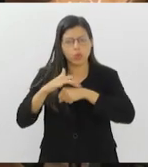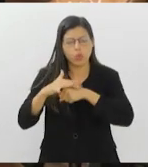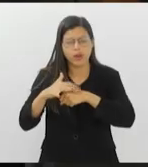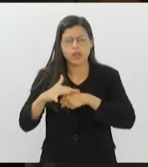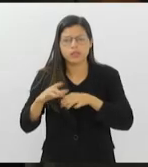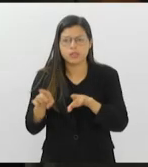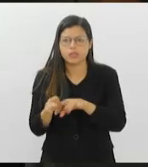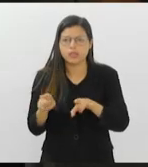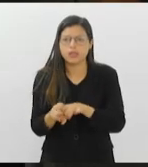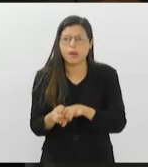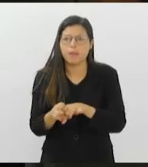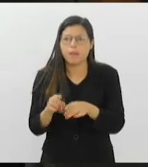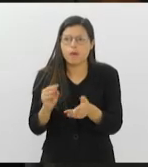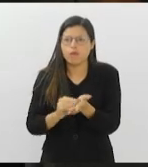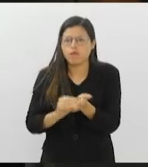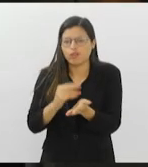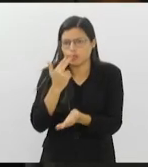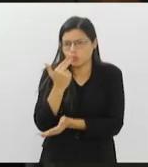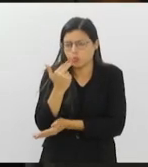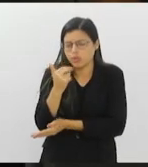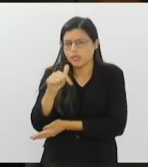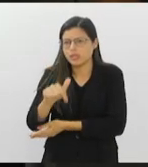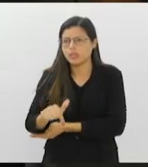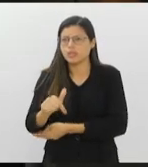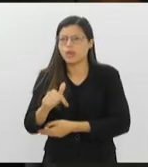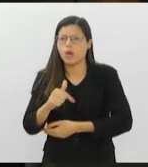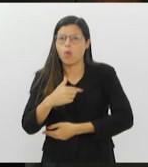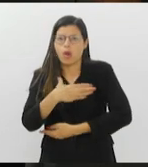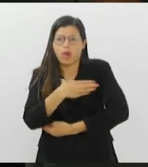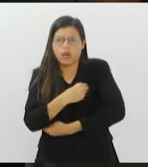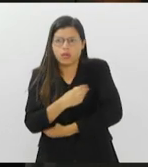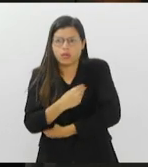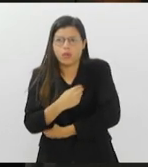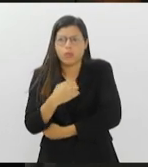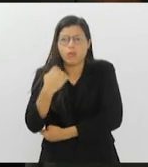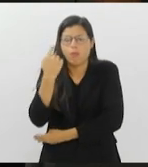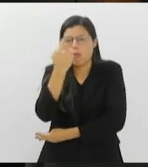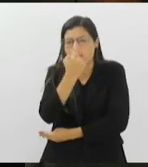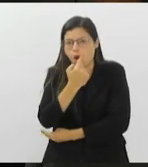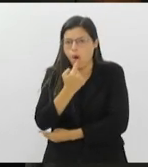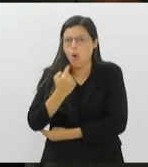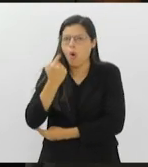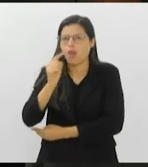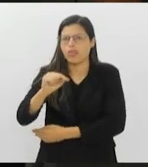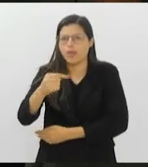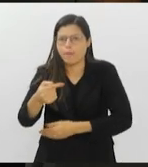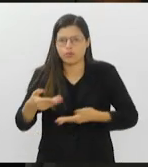desnutrição. E o início do aleitamento materno dentro de uma hora após o nascimento já